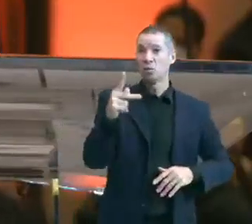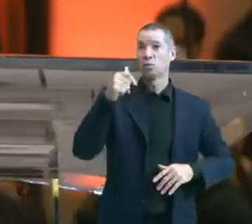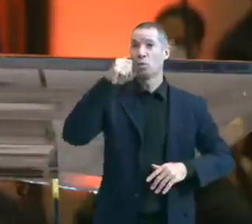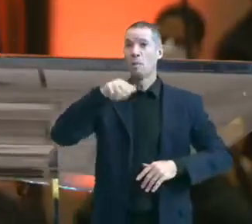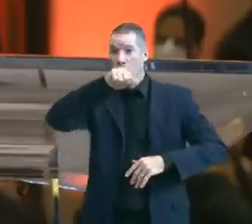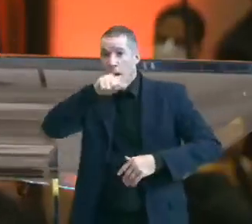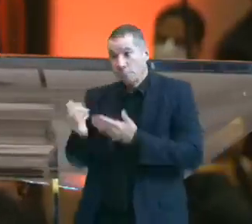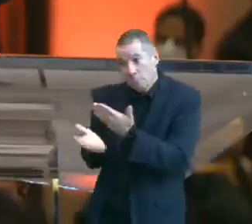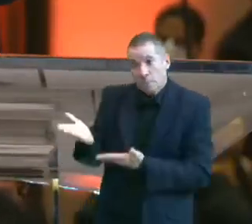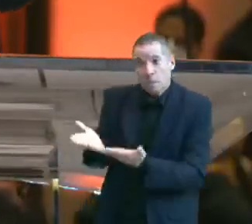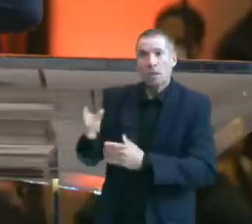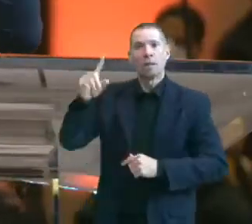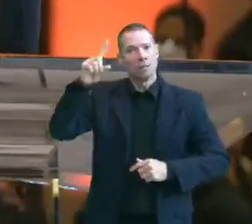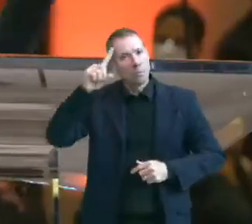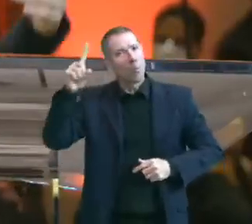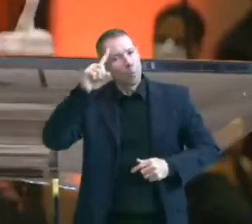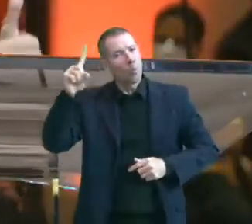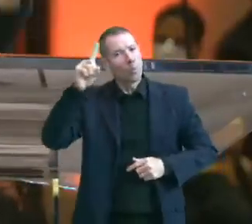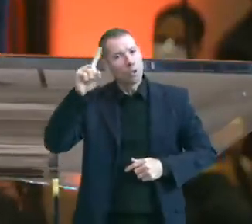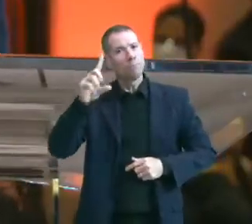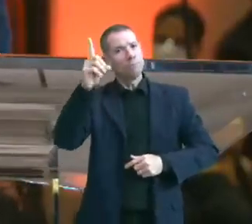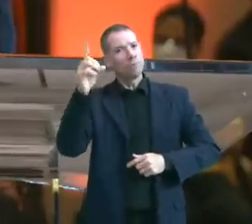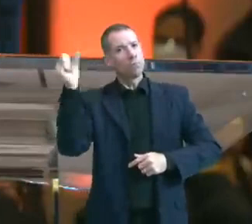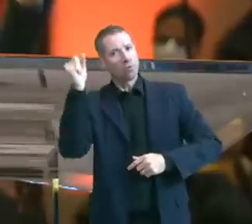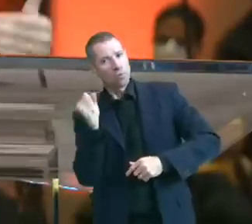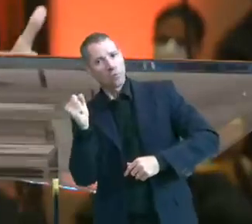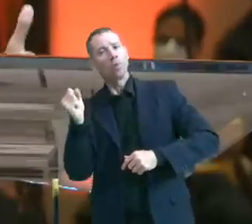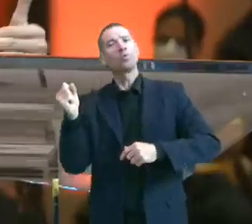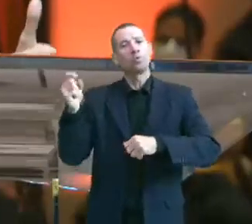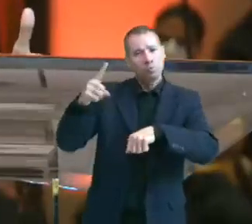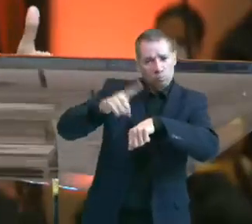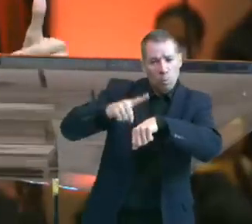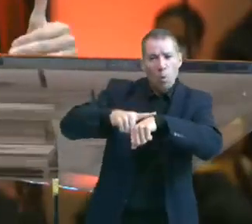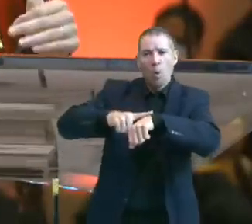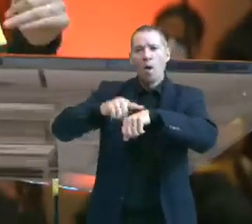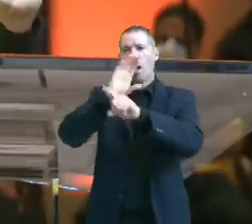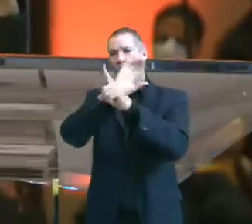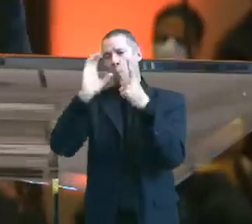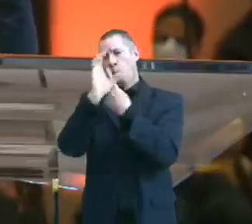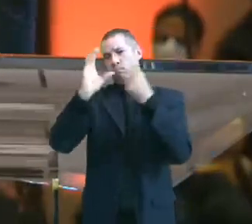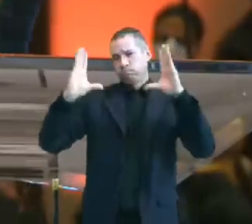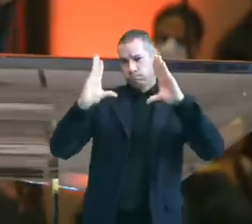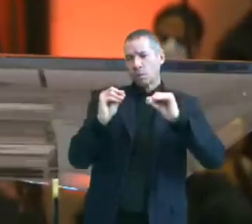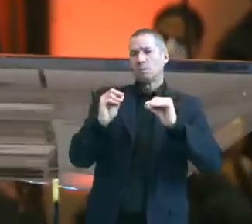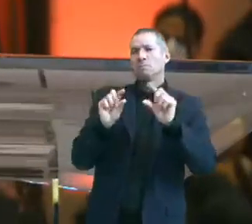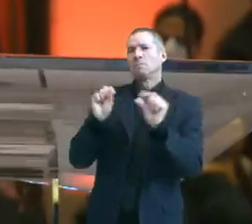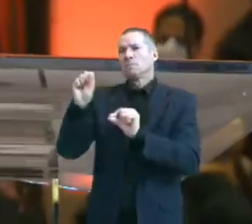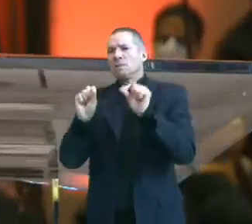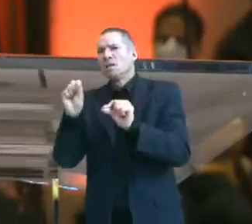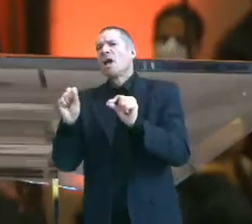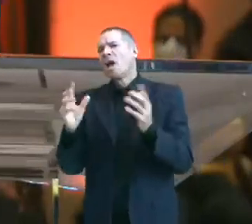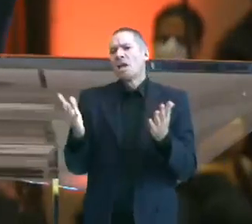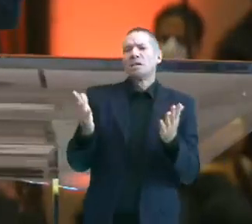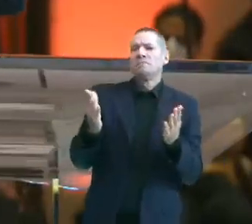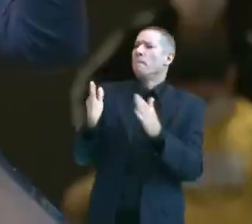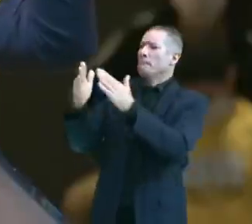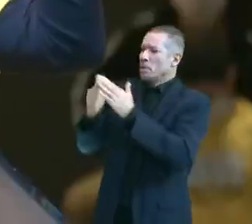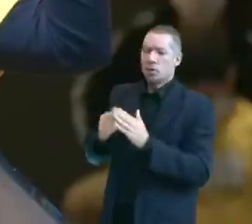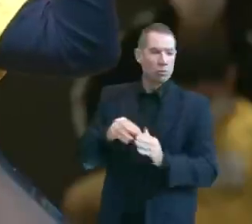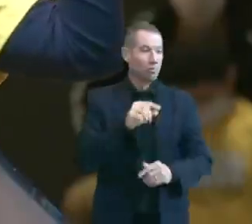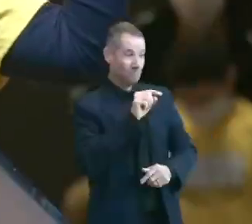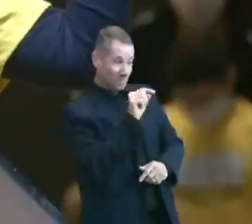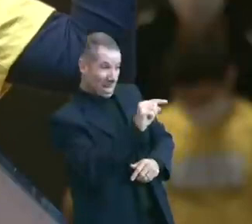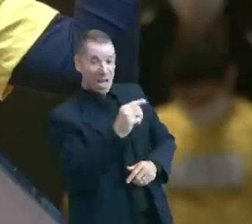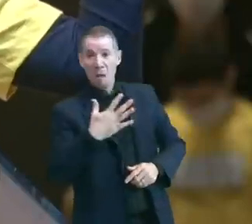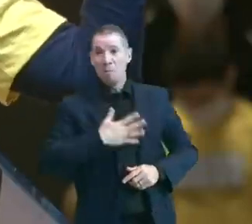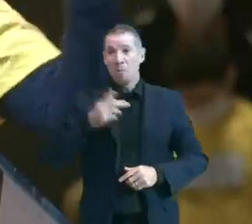ele todos os dias, às 18 horas, quando nós fazíamos o culto da noite: quem tem pedido? Ele falava assim: